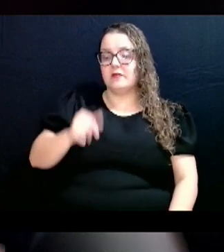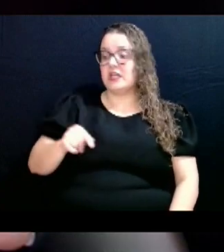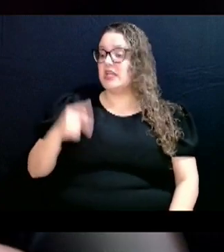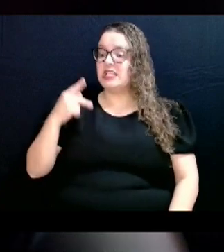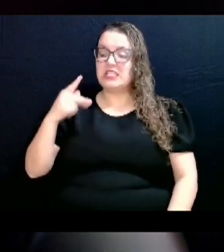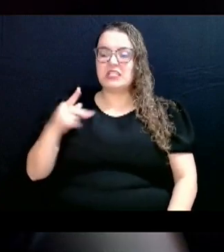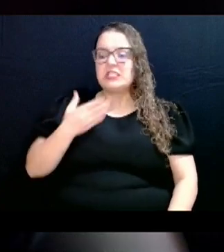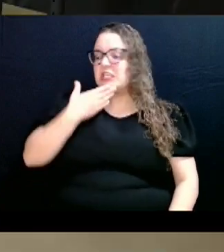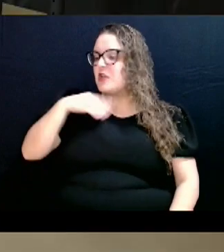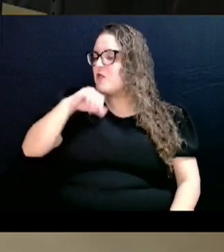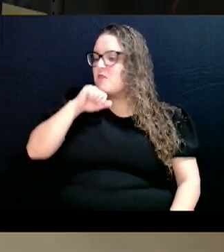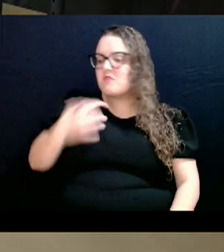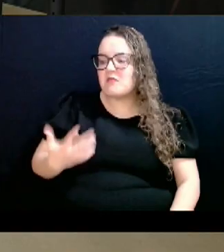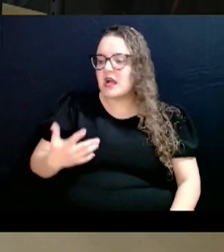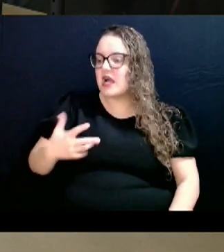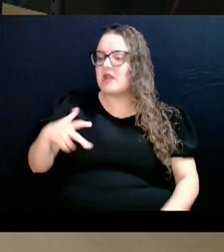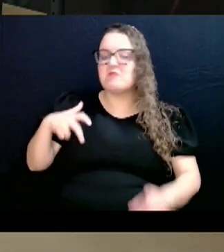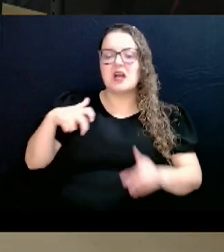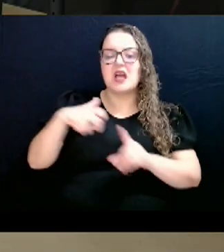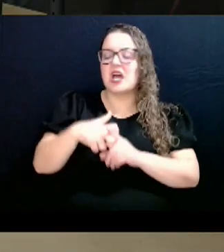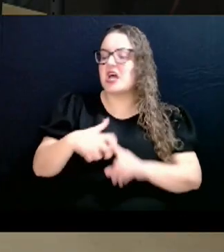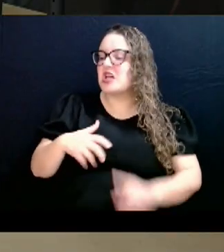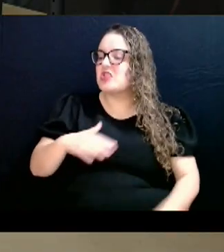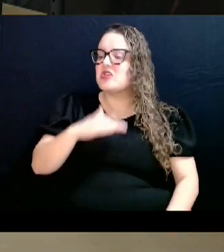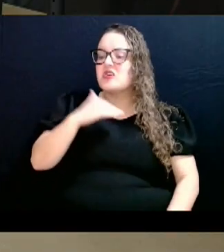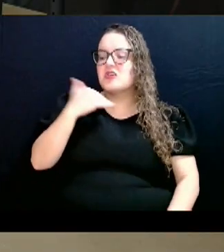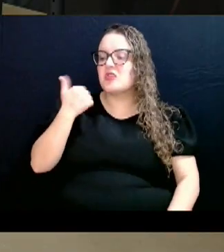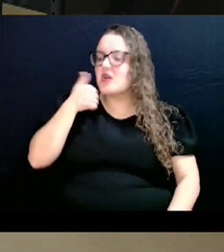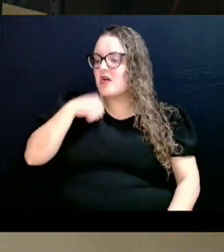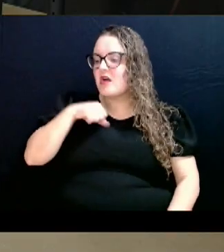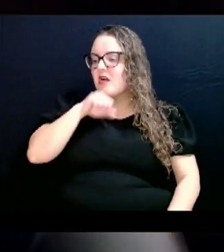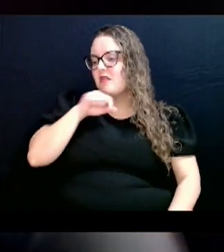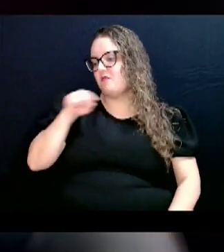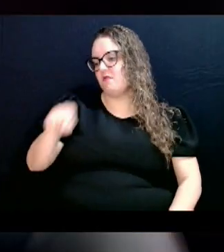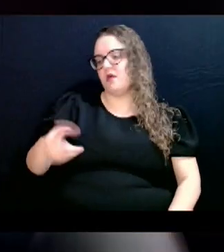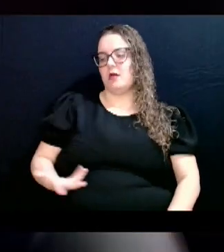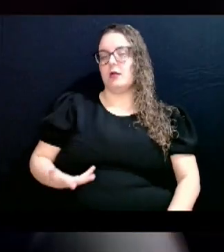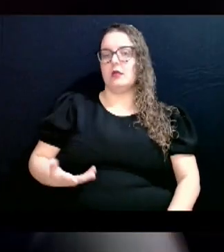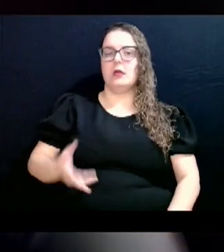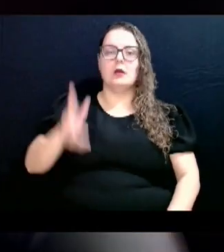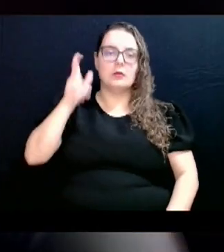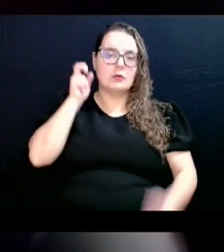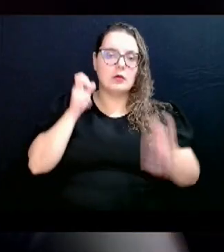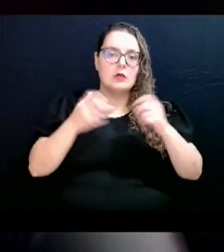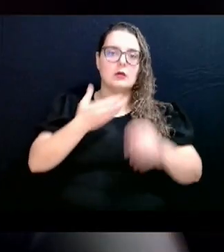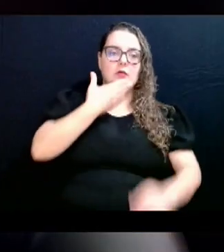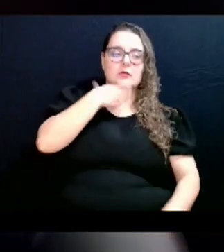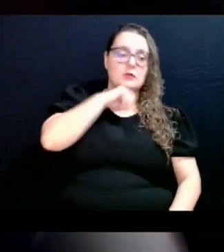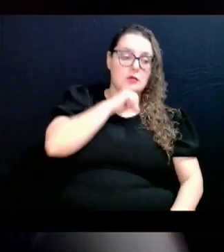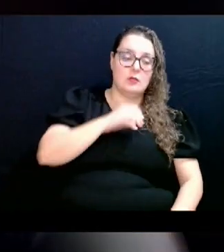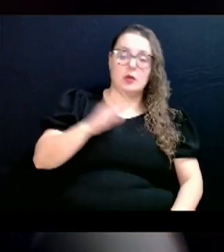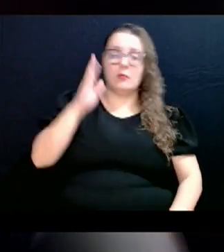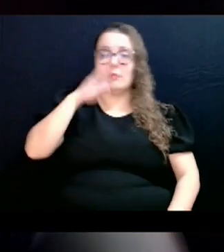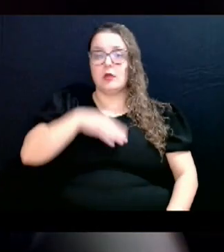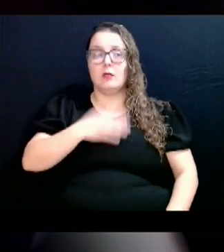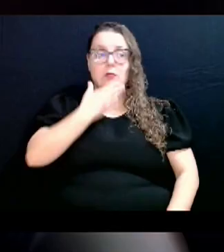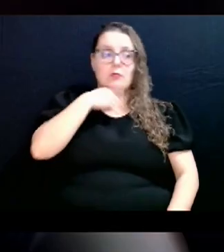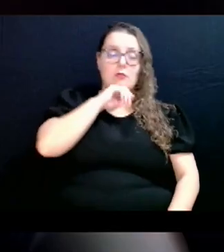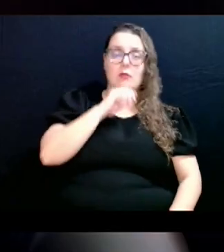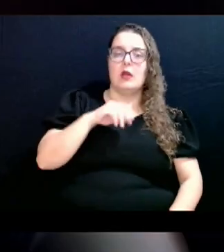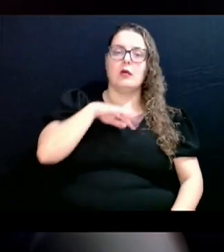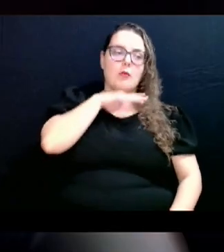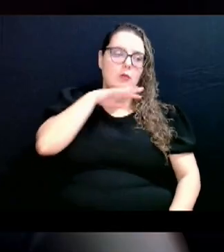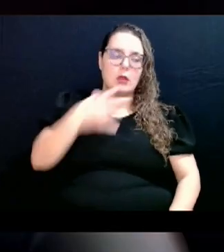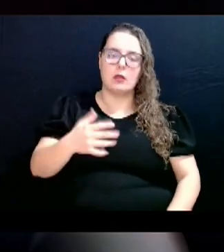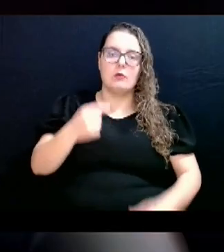moto onde ele estava com ela. Então a criança ouviu isso, o seu pai não presta, o seu pai isso, o seu pai aquilo. E a